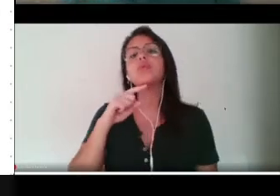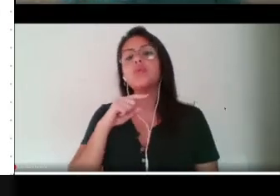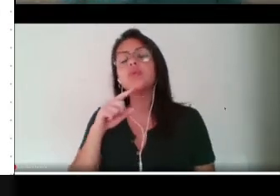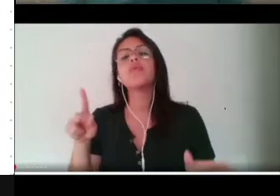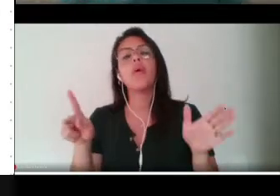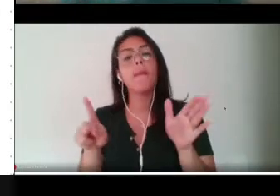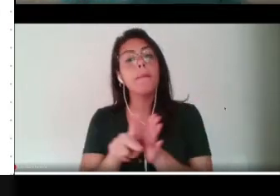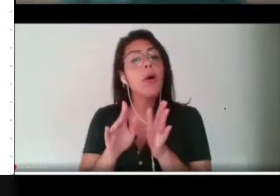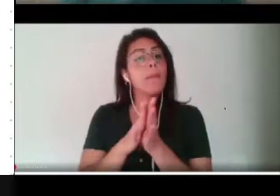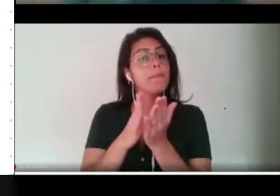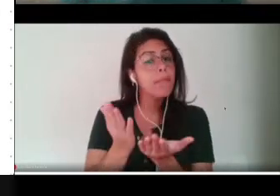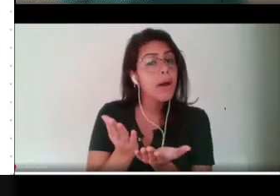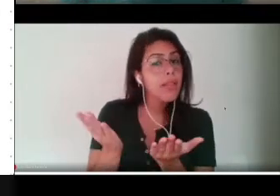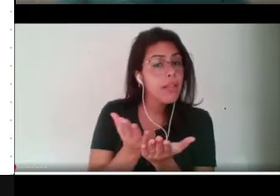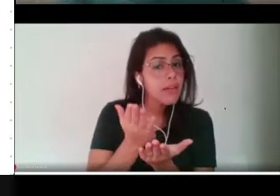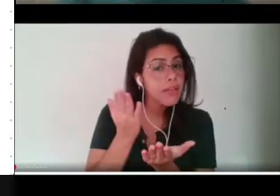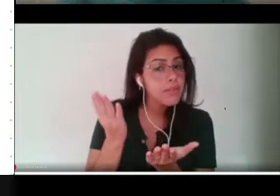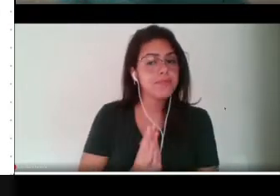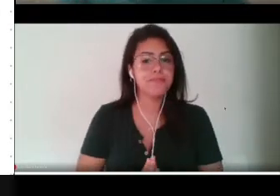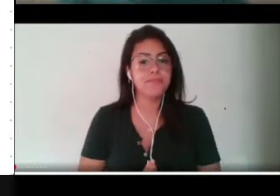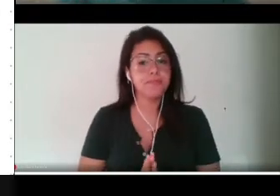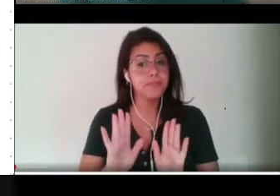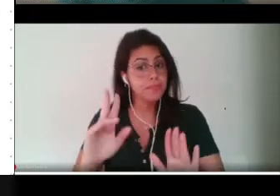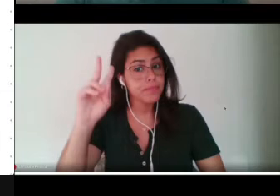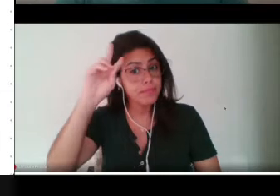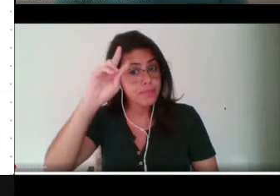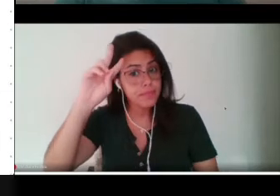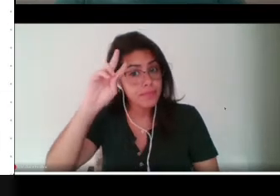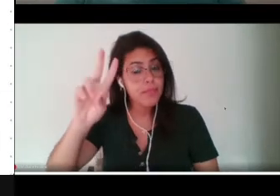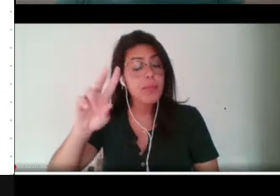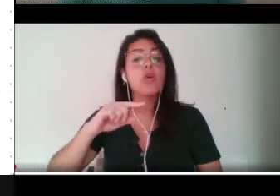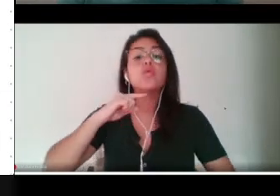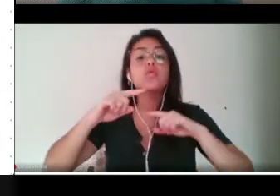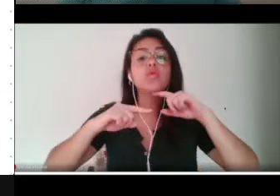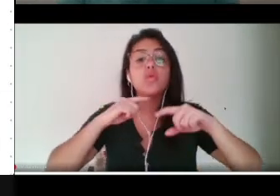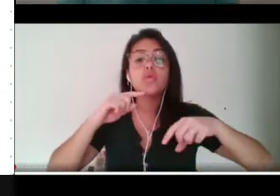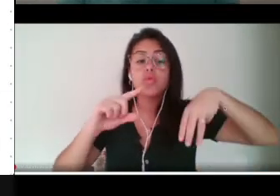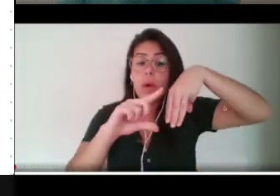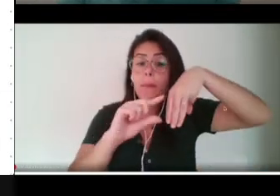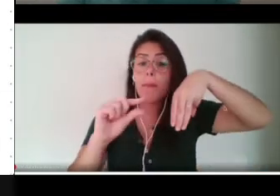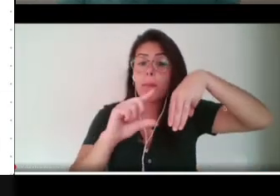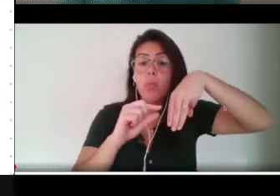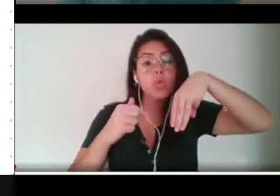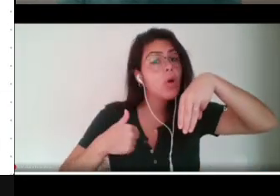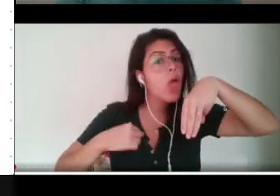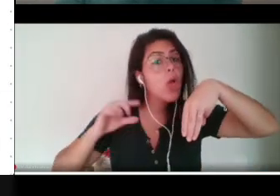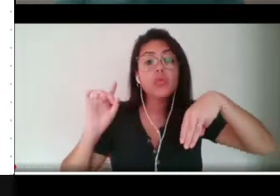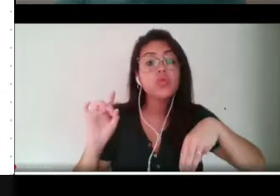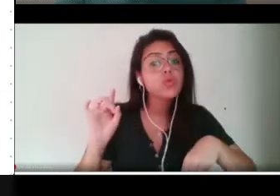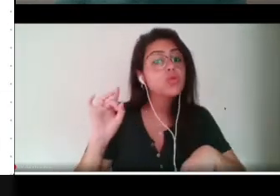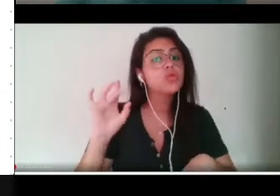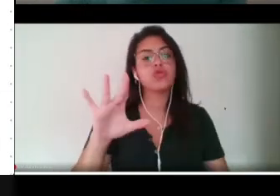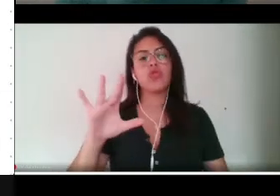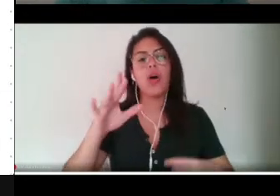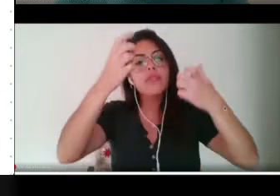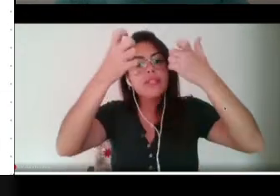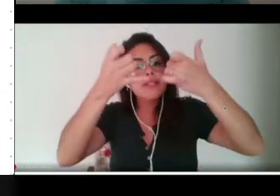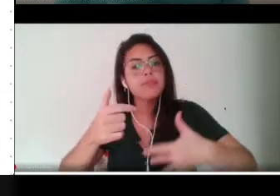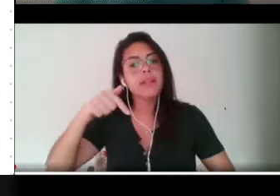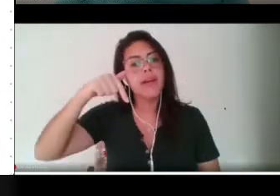que as dúvidas do Moodle, eu só vou tirar as dúvidas dos questionários de